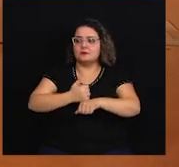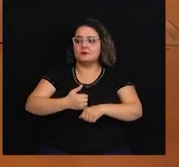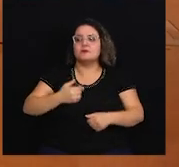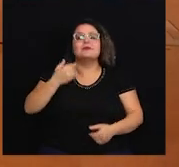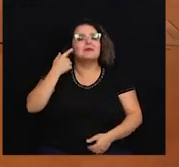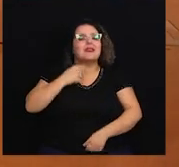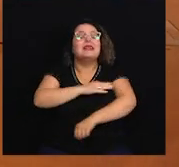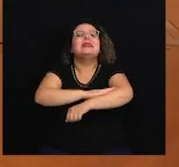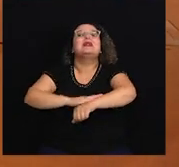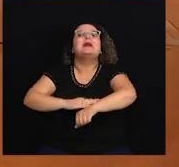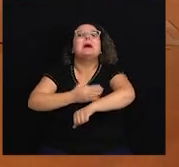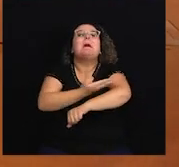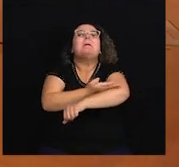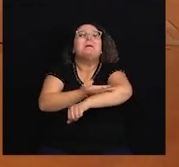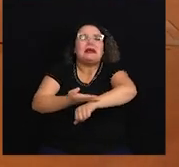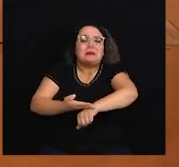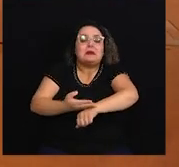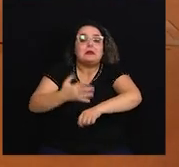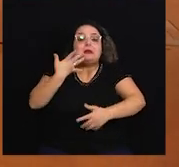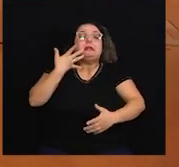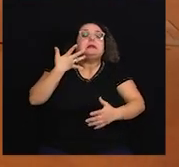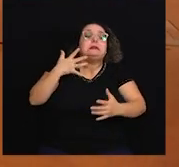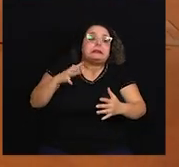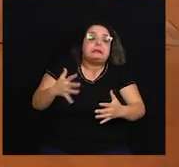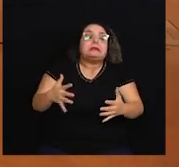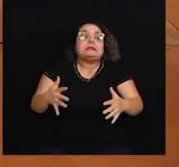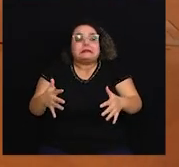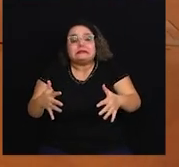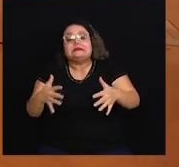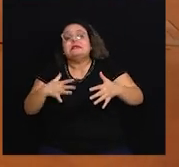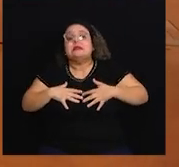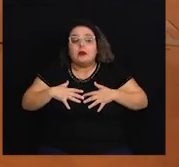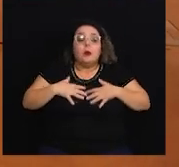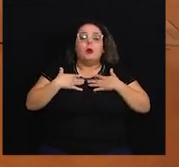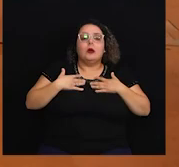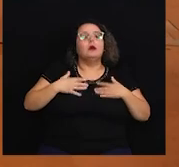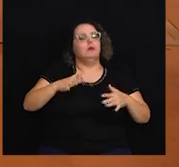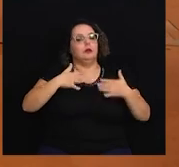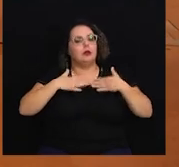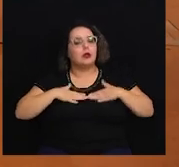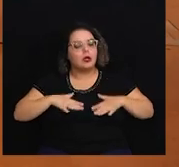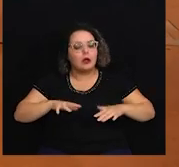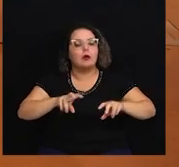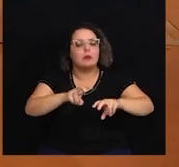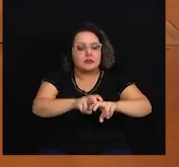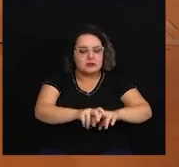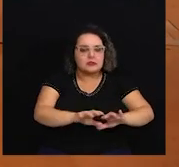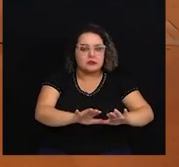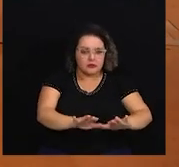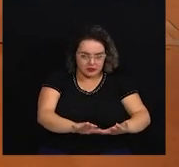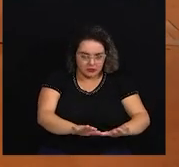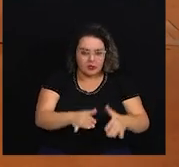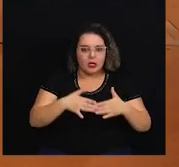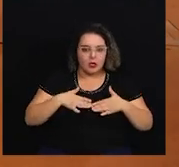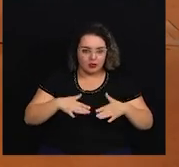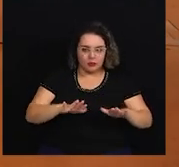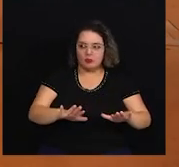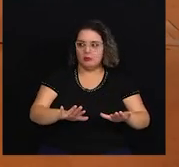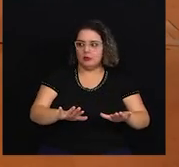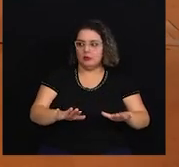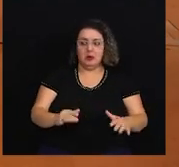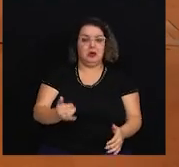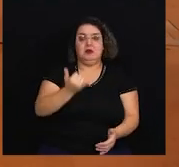branco como ele tava transparente e treme eu falei Calma filho call center calma desculpa